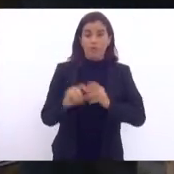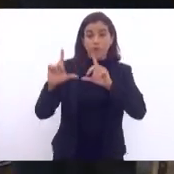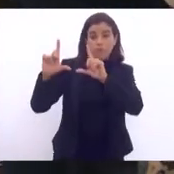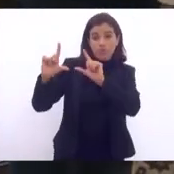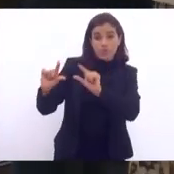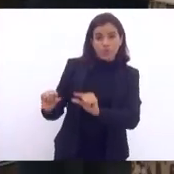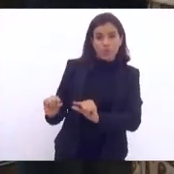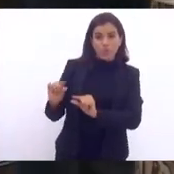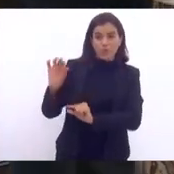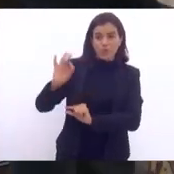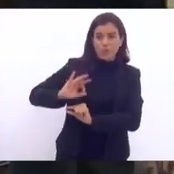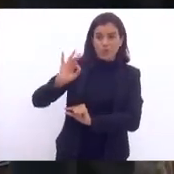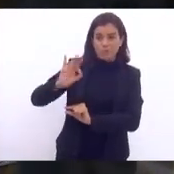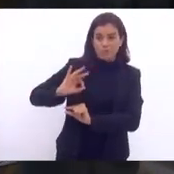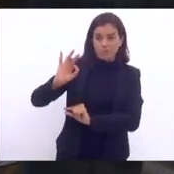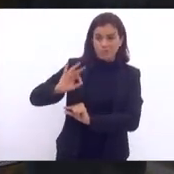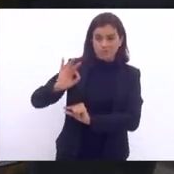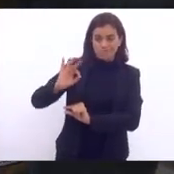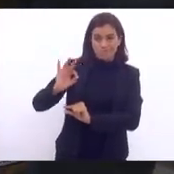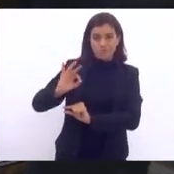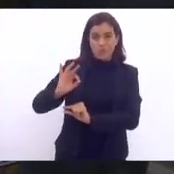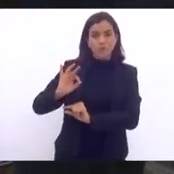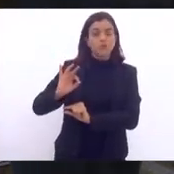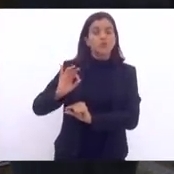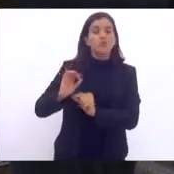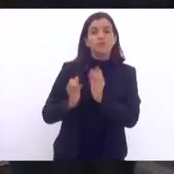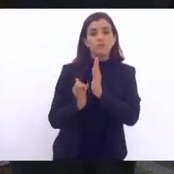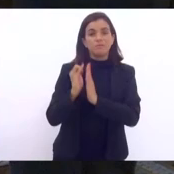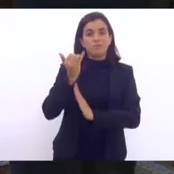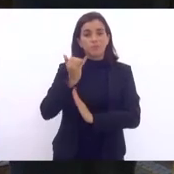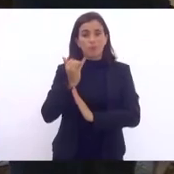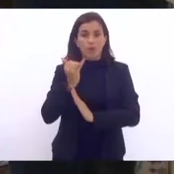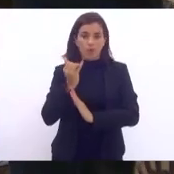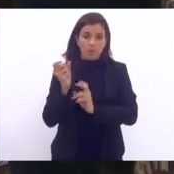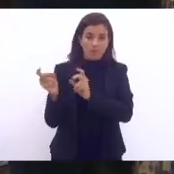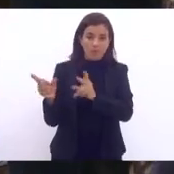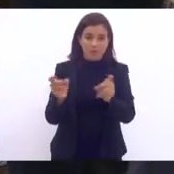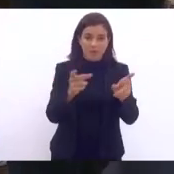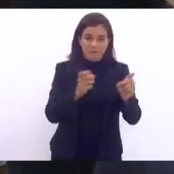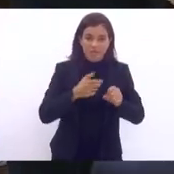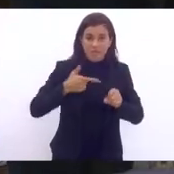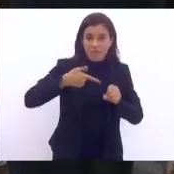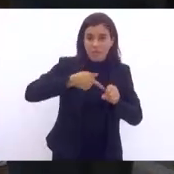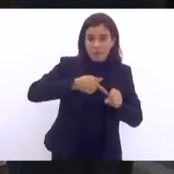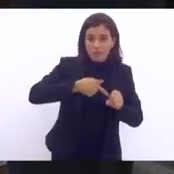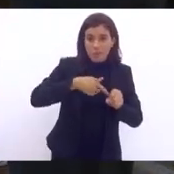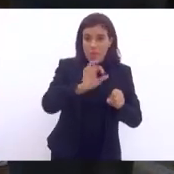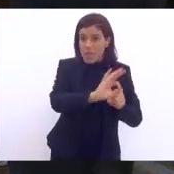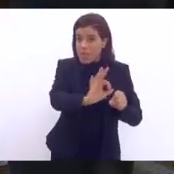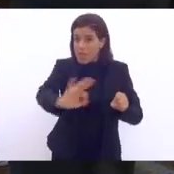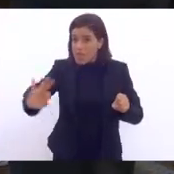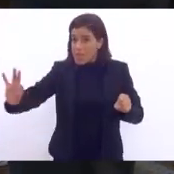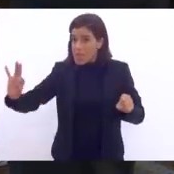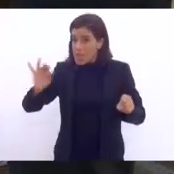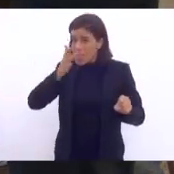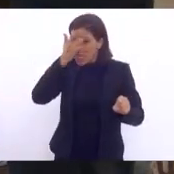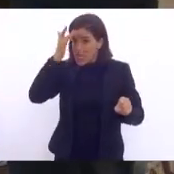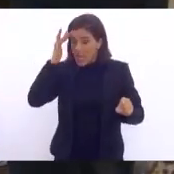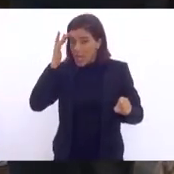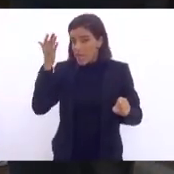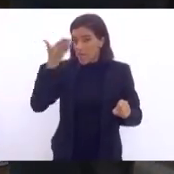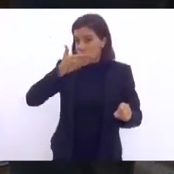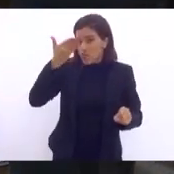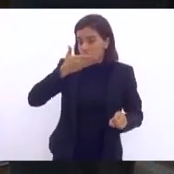sobre combustível, telecomunicação e energia, ninguém viu nenhum plano de dados diminuir